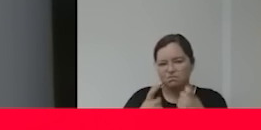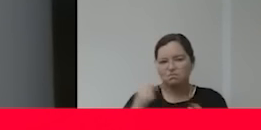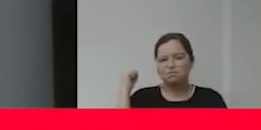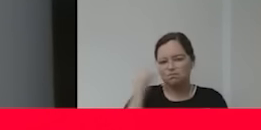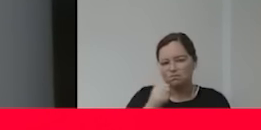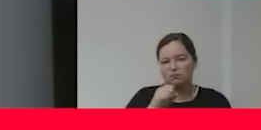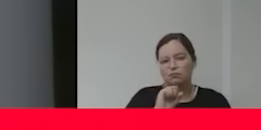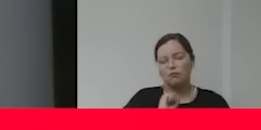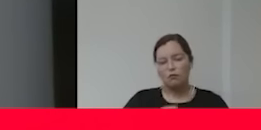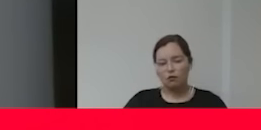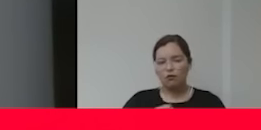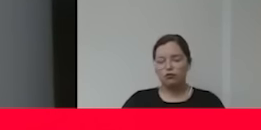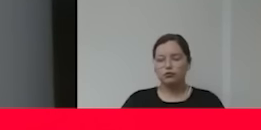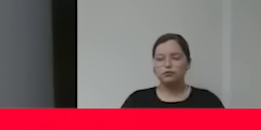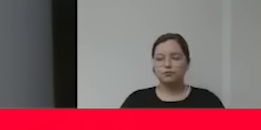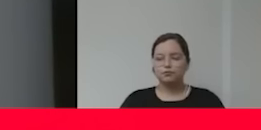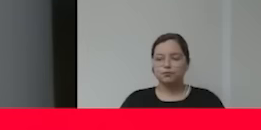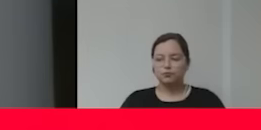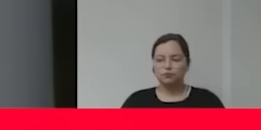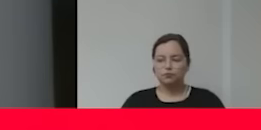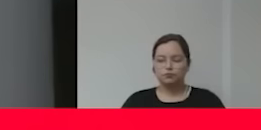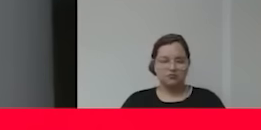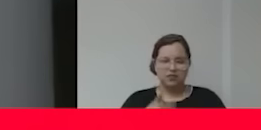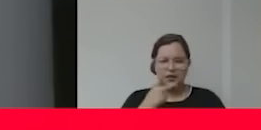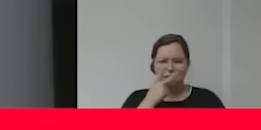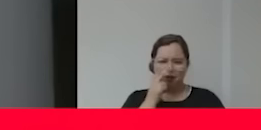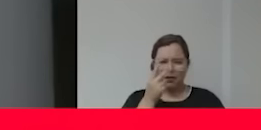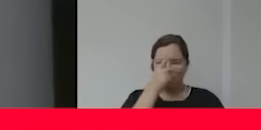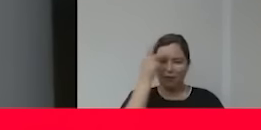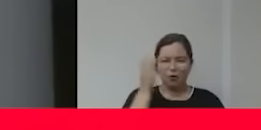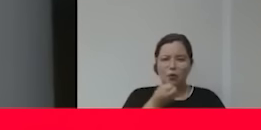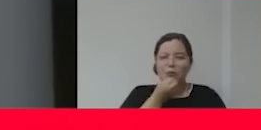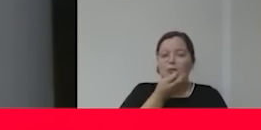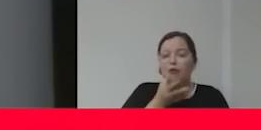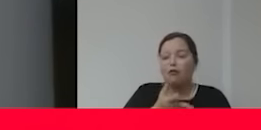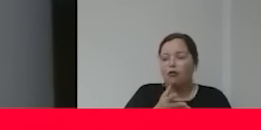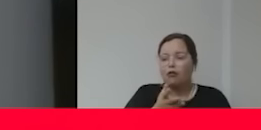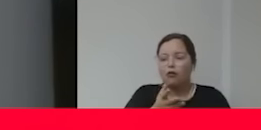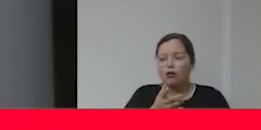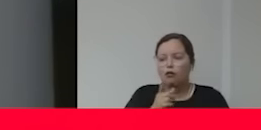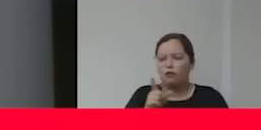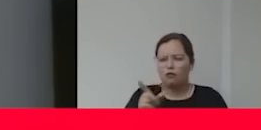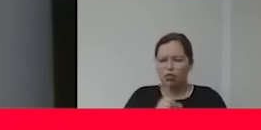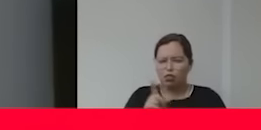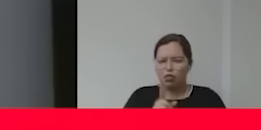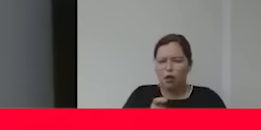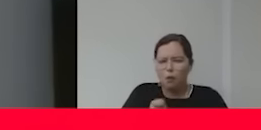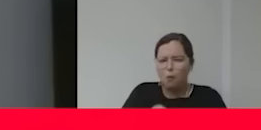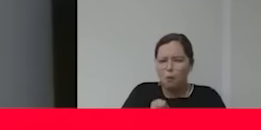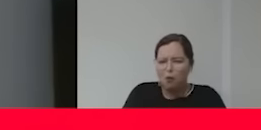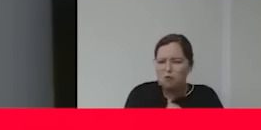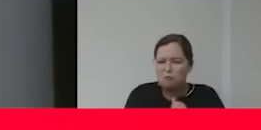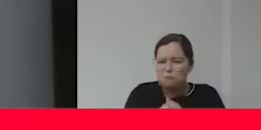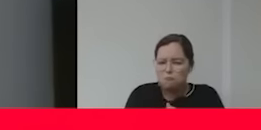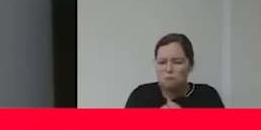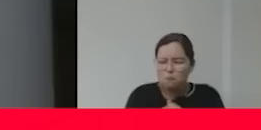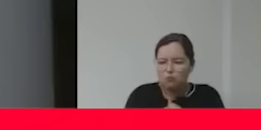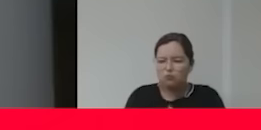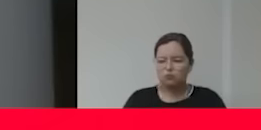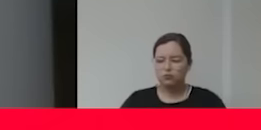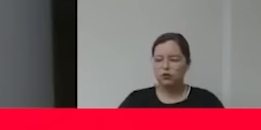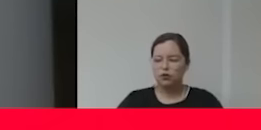que seja uma pessoa bondosa e dizer, olha, eu amo tanto você que você tem que ir obrigada a ficar do meu lado. Isso me parece uma